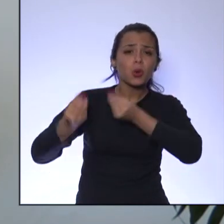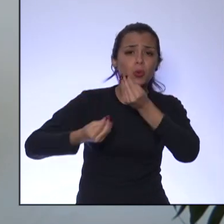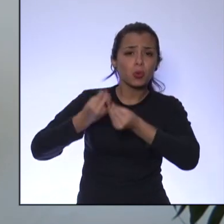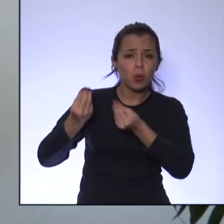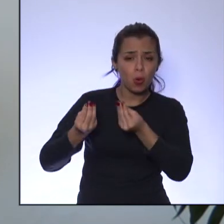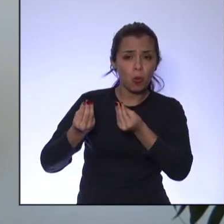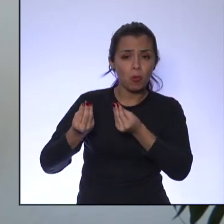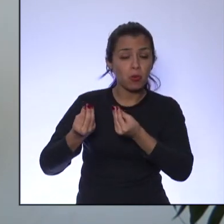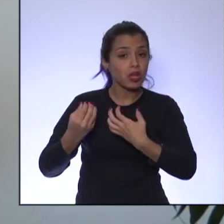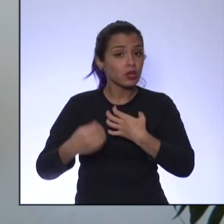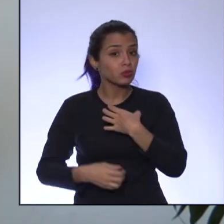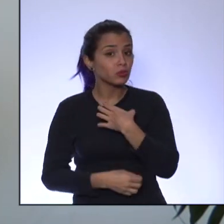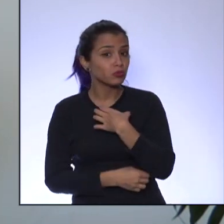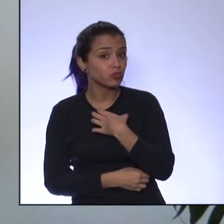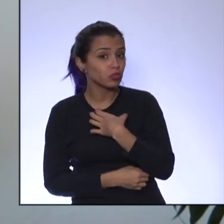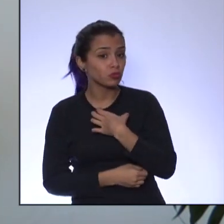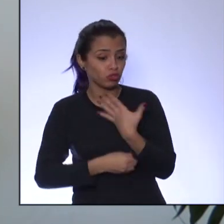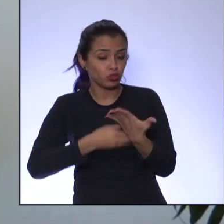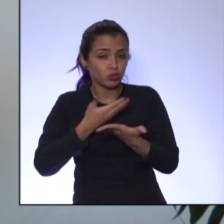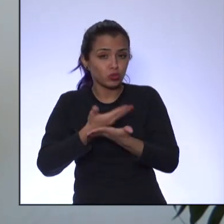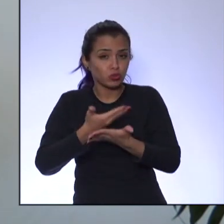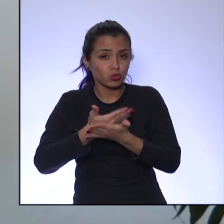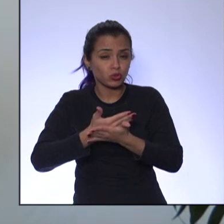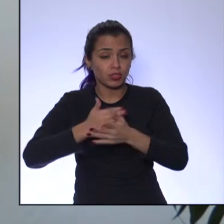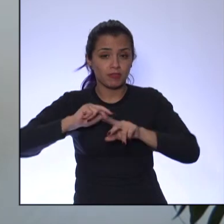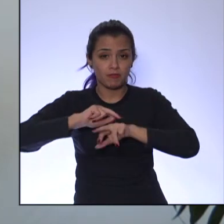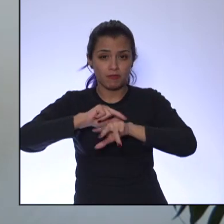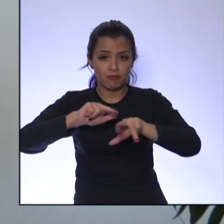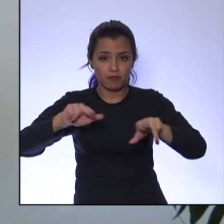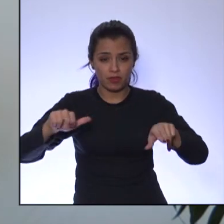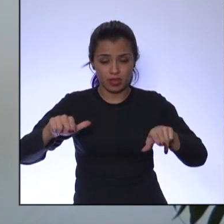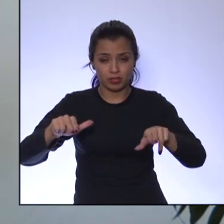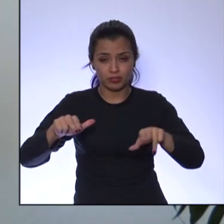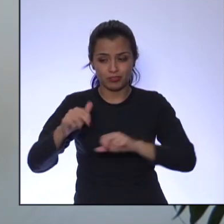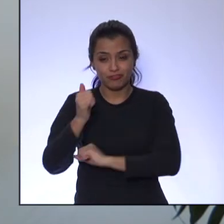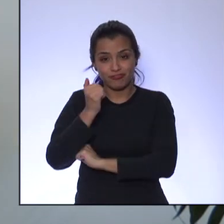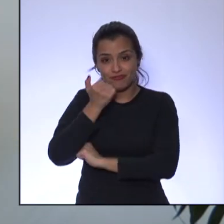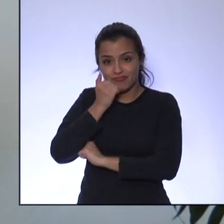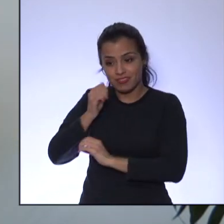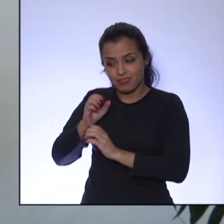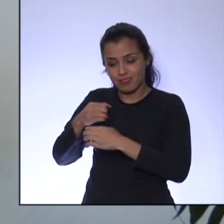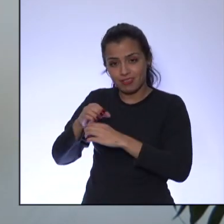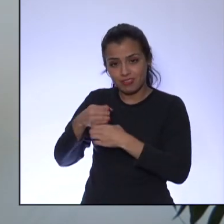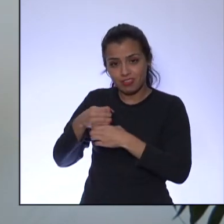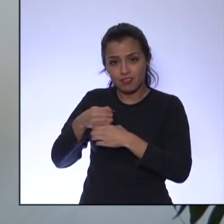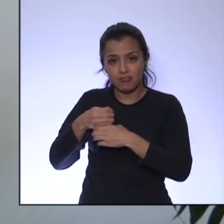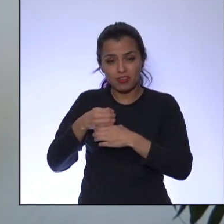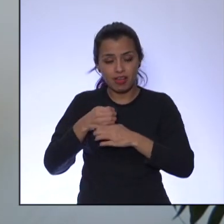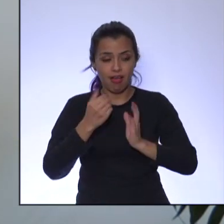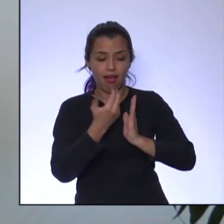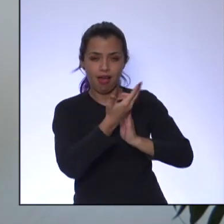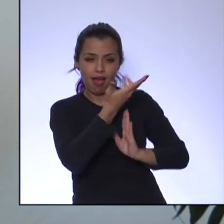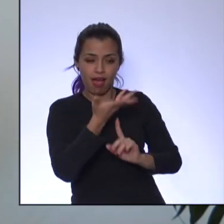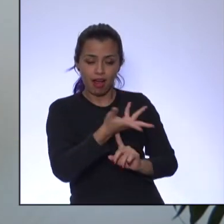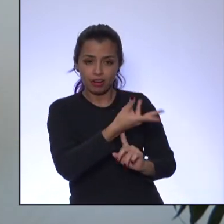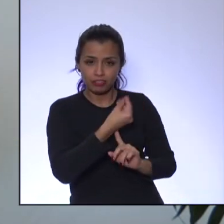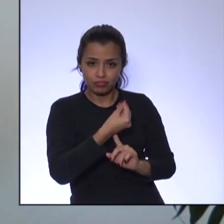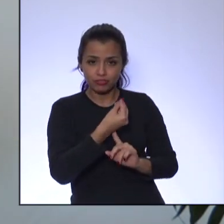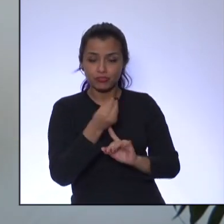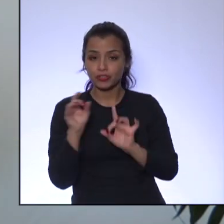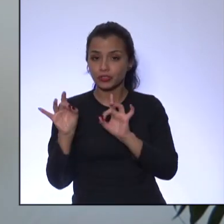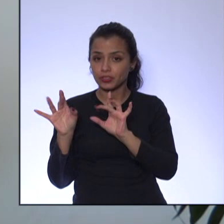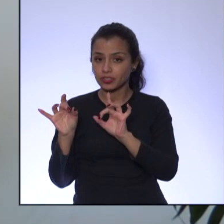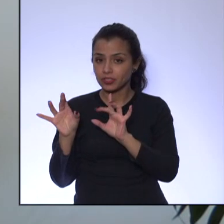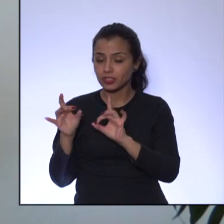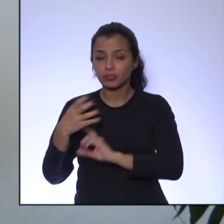entendida como um conjunto de estudos e operações científicas, artísticas e técnicas